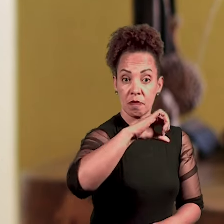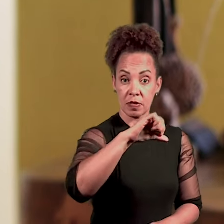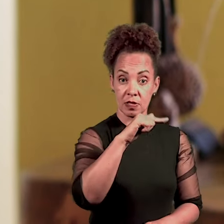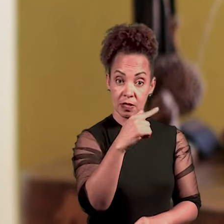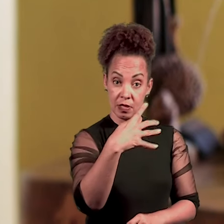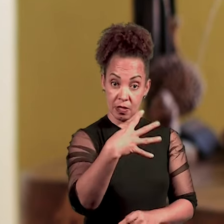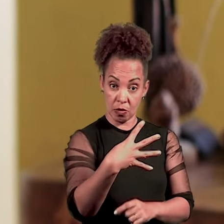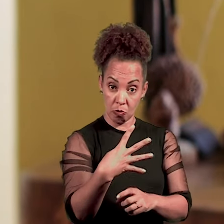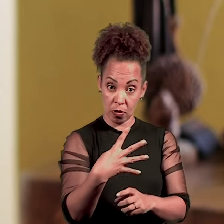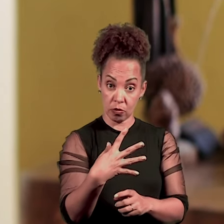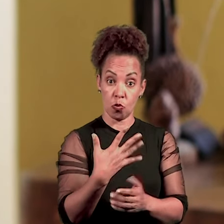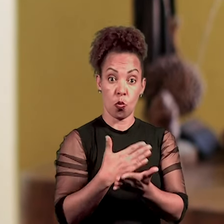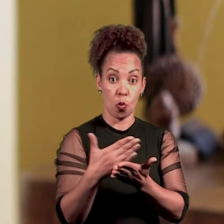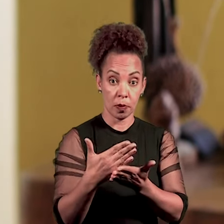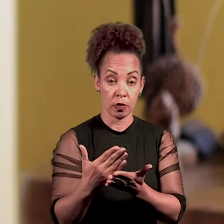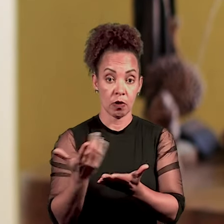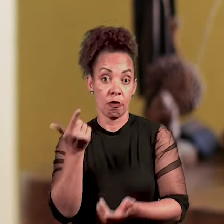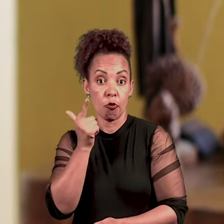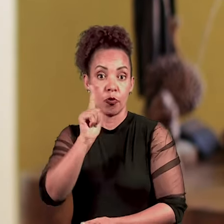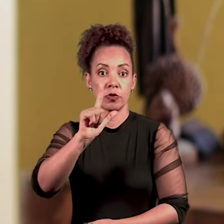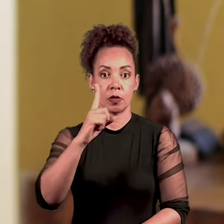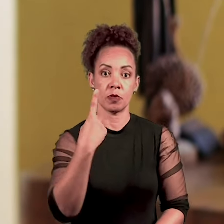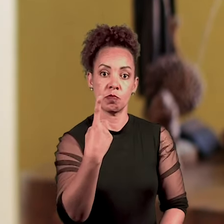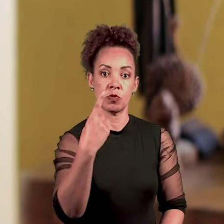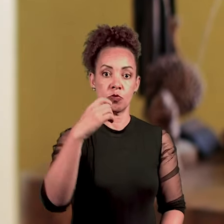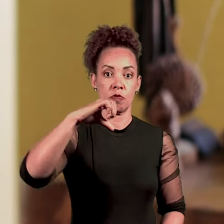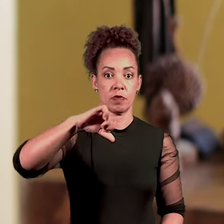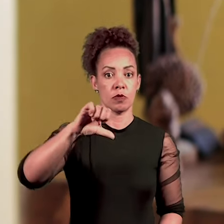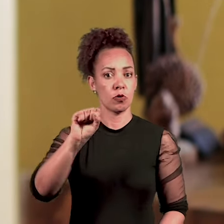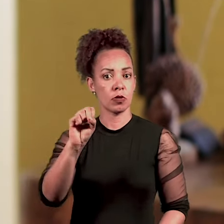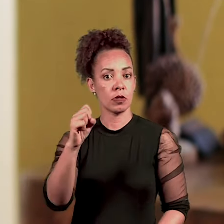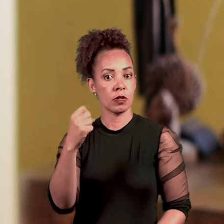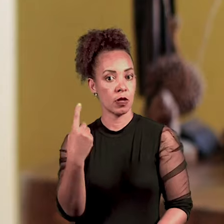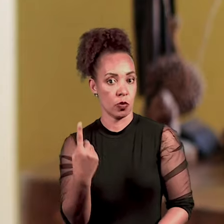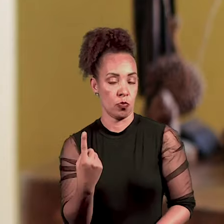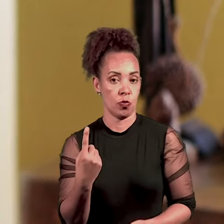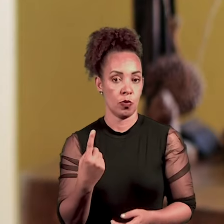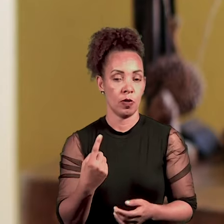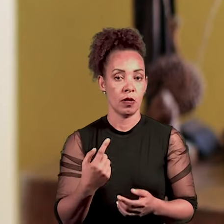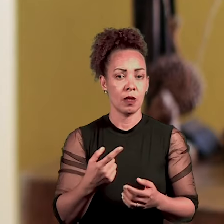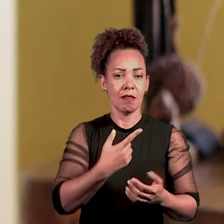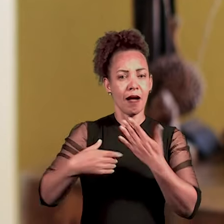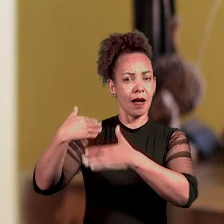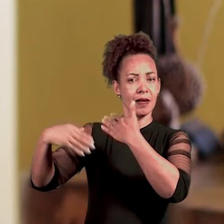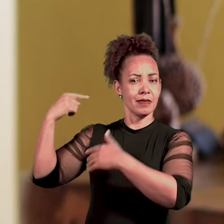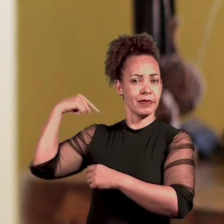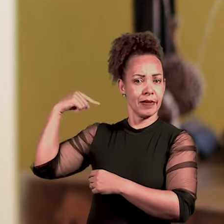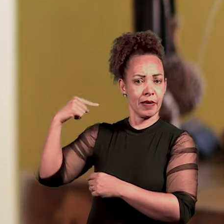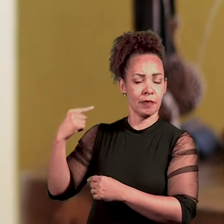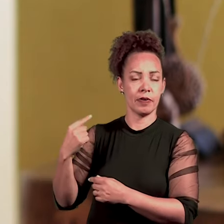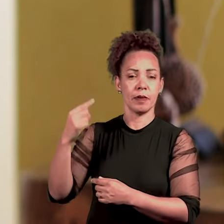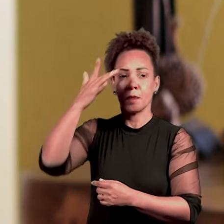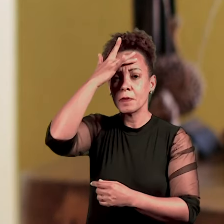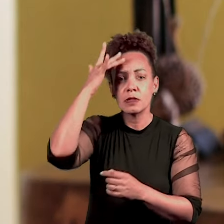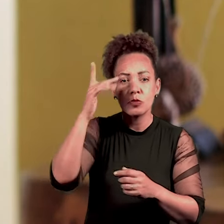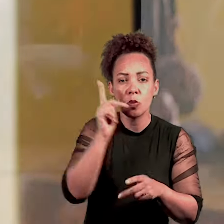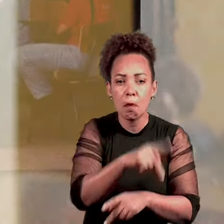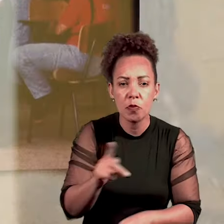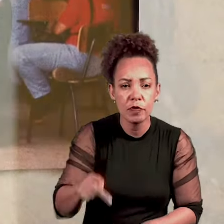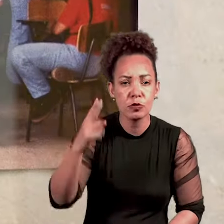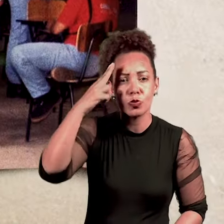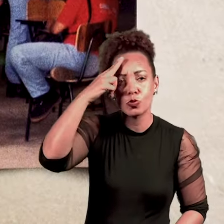91, né? Então, desde essa época, esse grupo de sonhadores, com